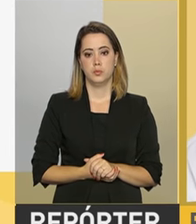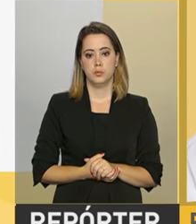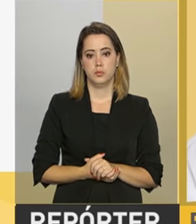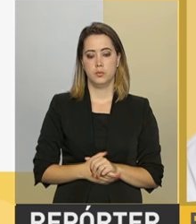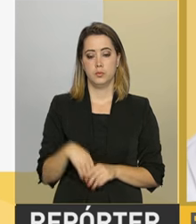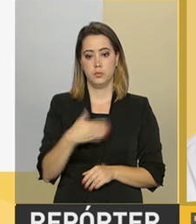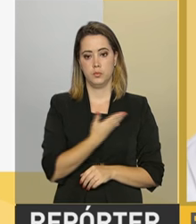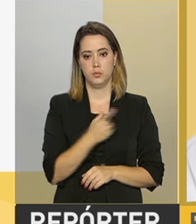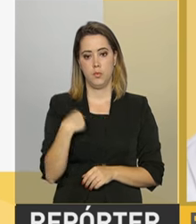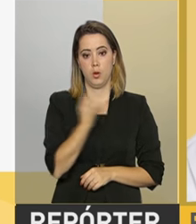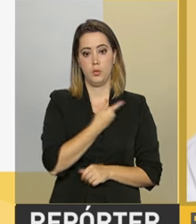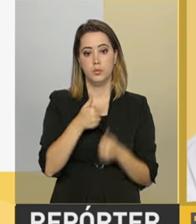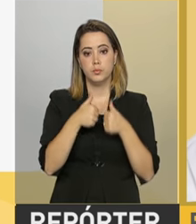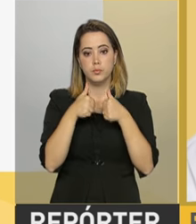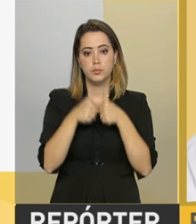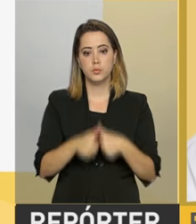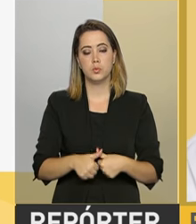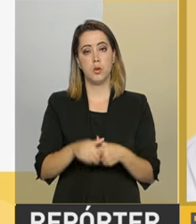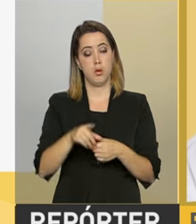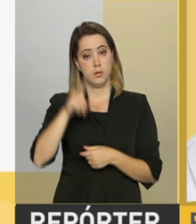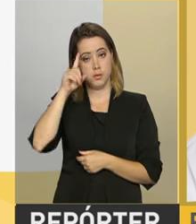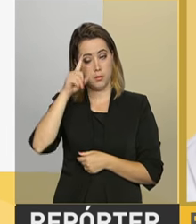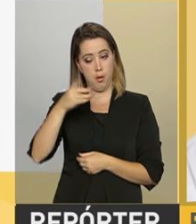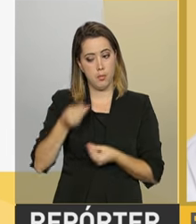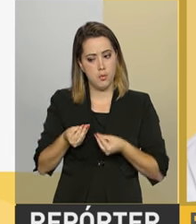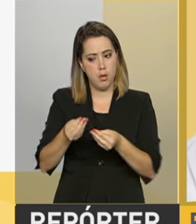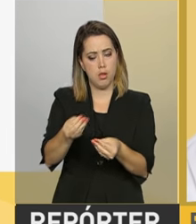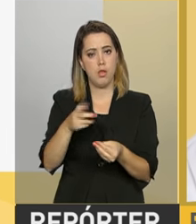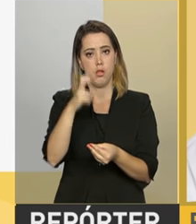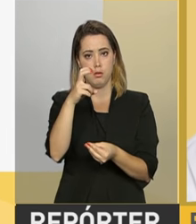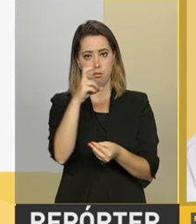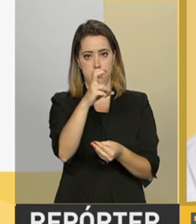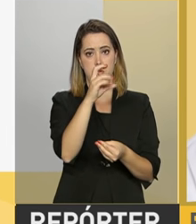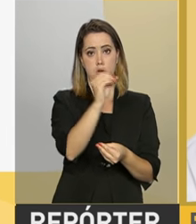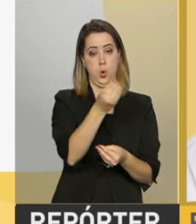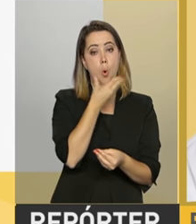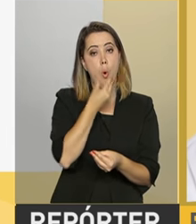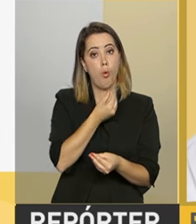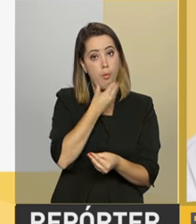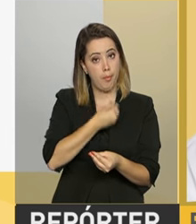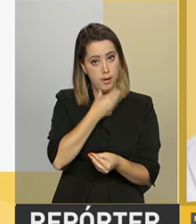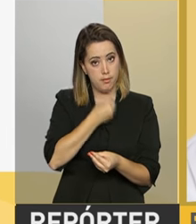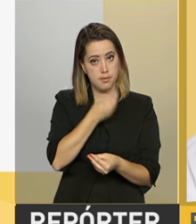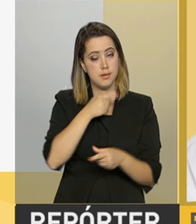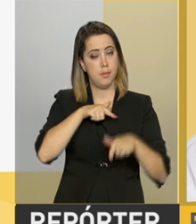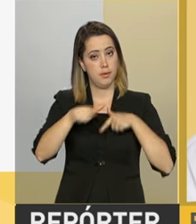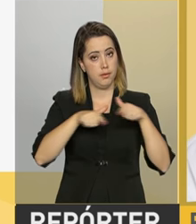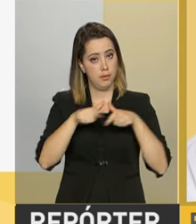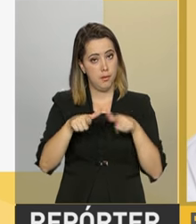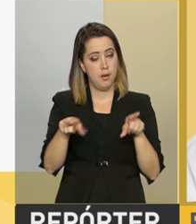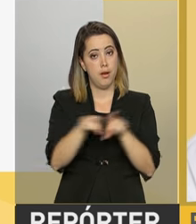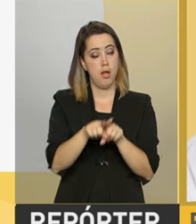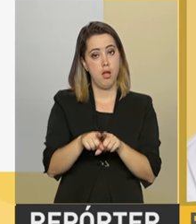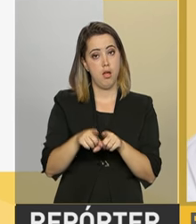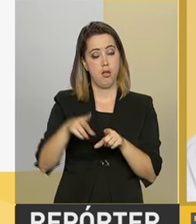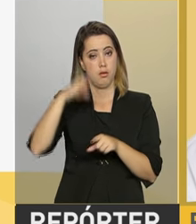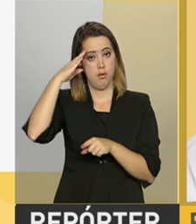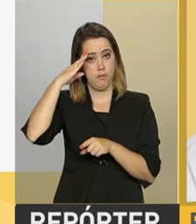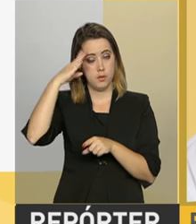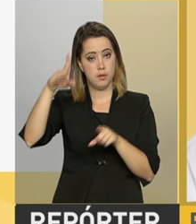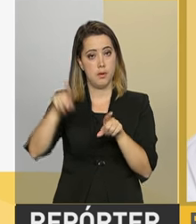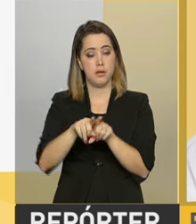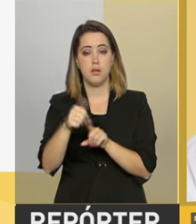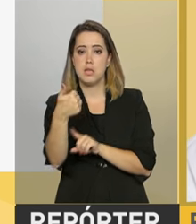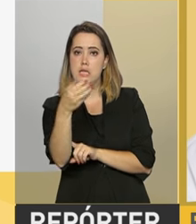Nós estamos deslocando mais 550 homens das Forças Armadas e 100 homens da Força Nacional de Segurança,